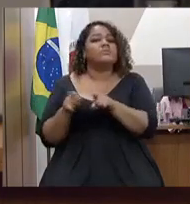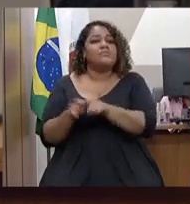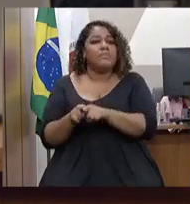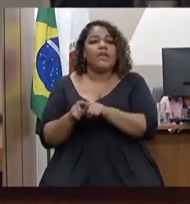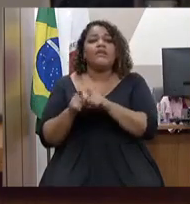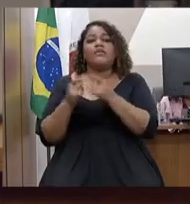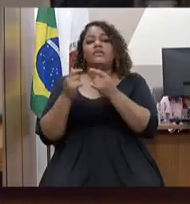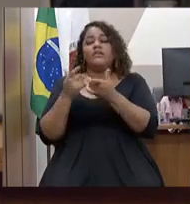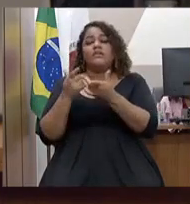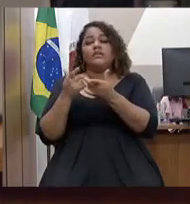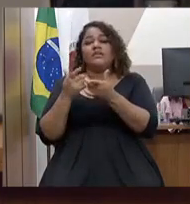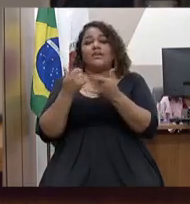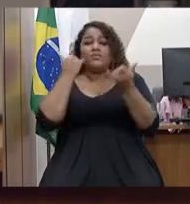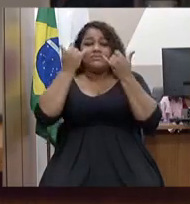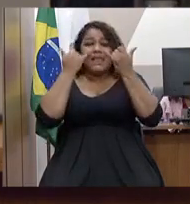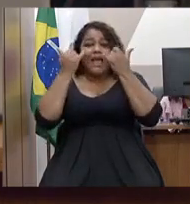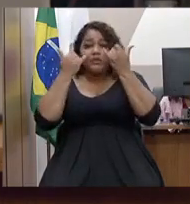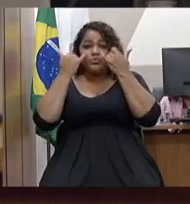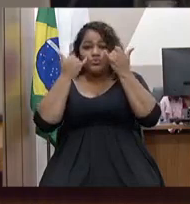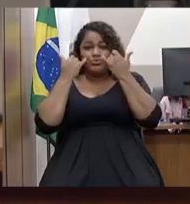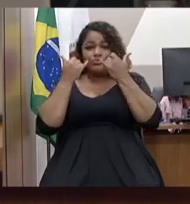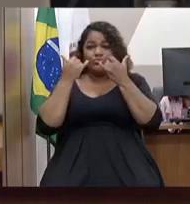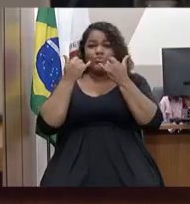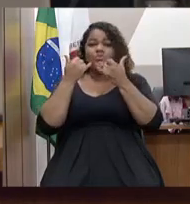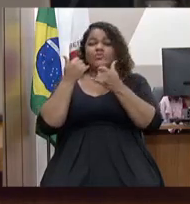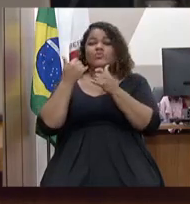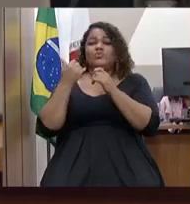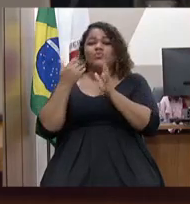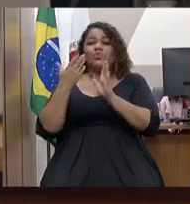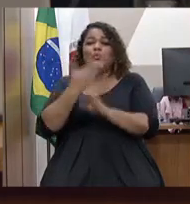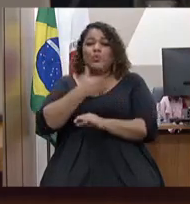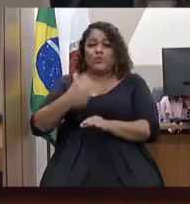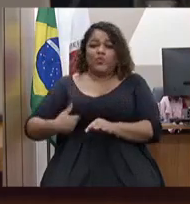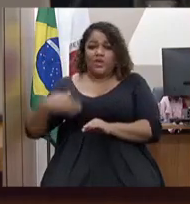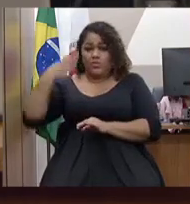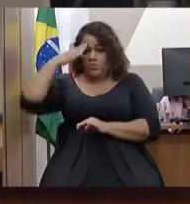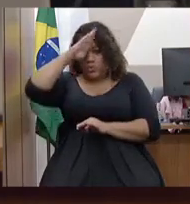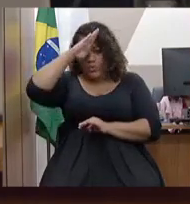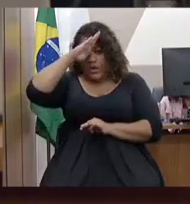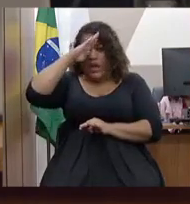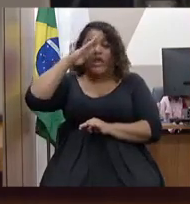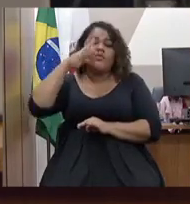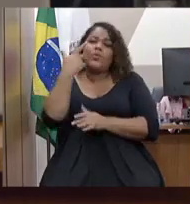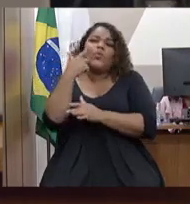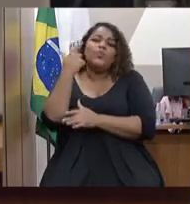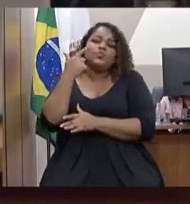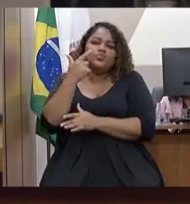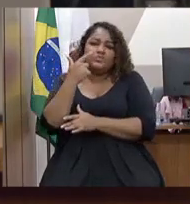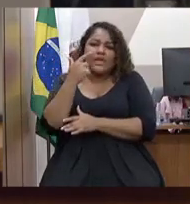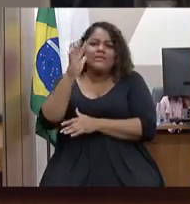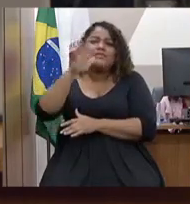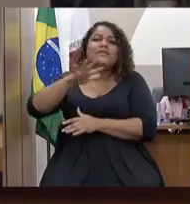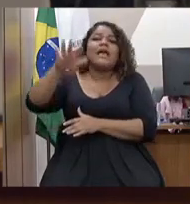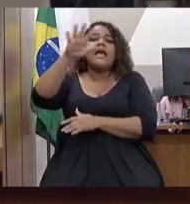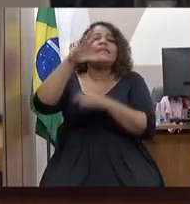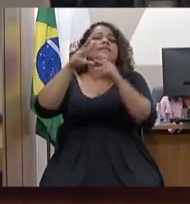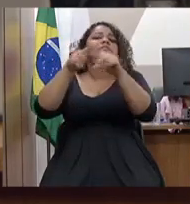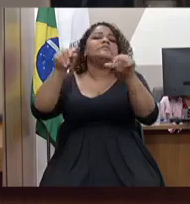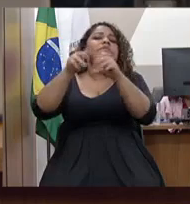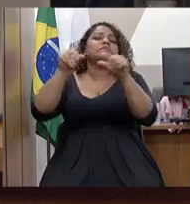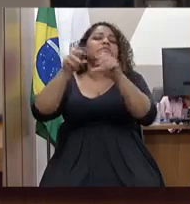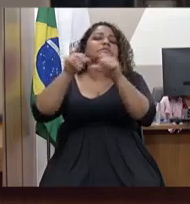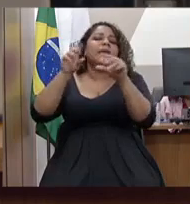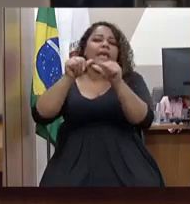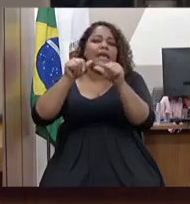temos né do último governo é nas terras dos povos originais que foi o garimpo ilegal quantas pessoas que morreram